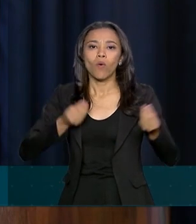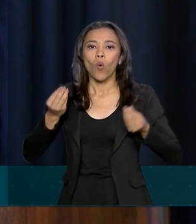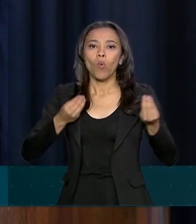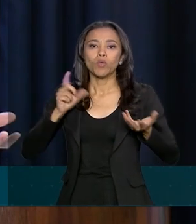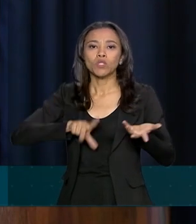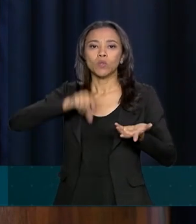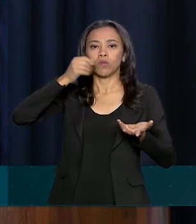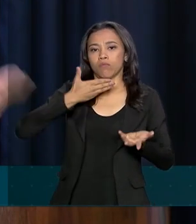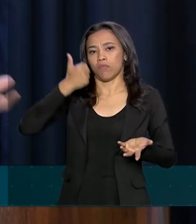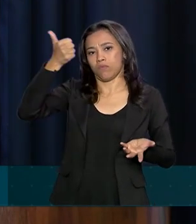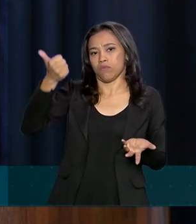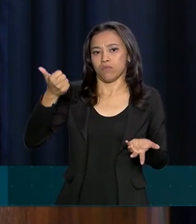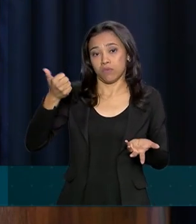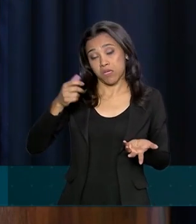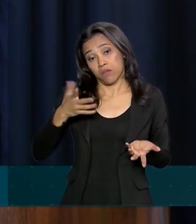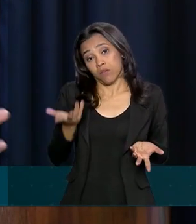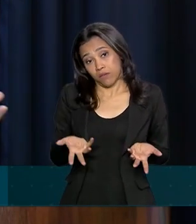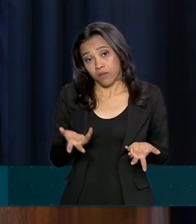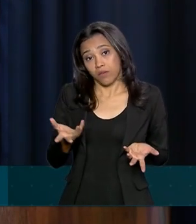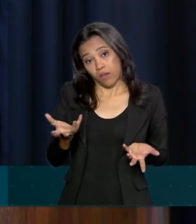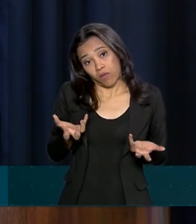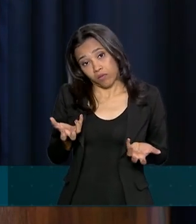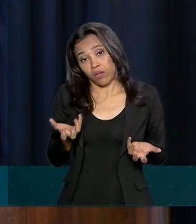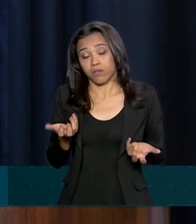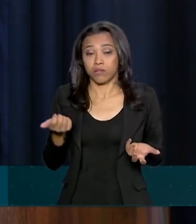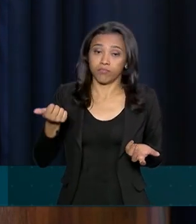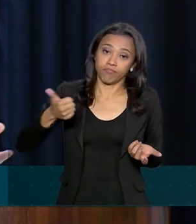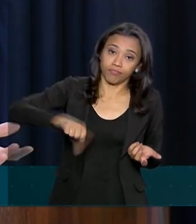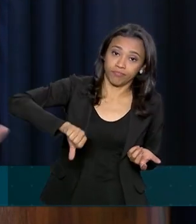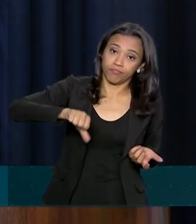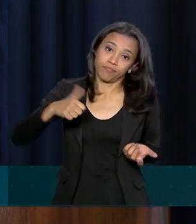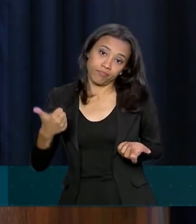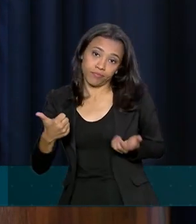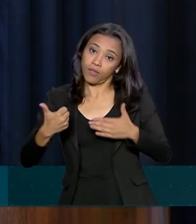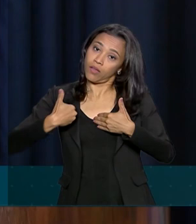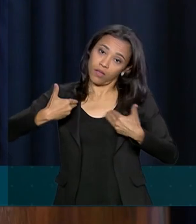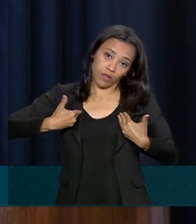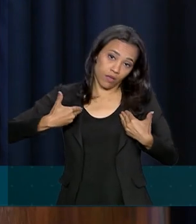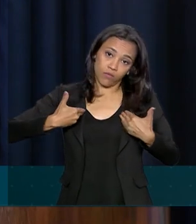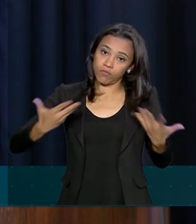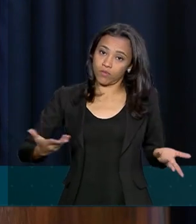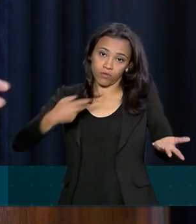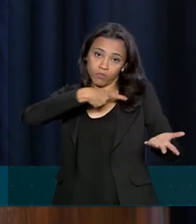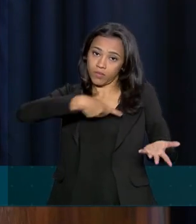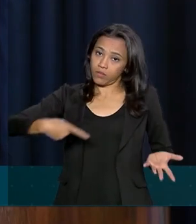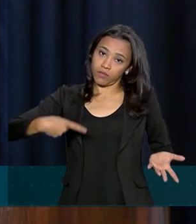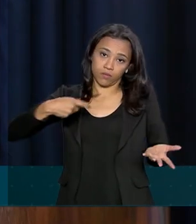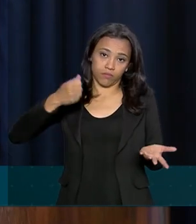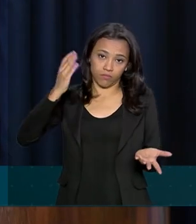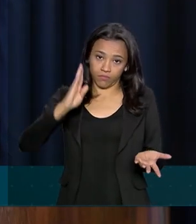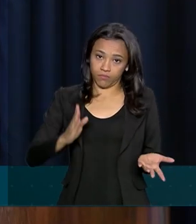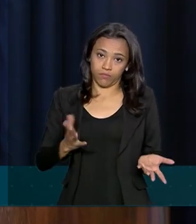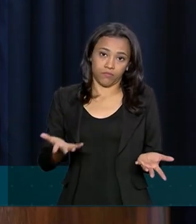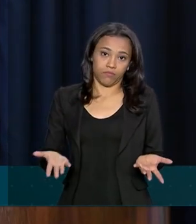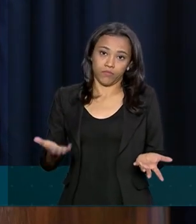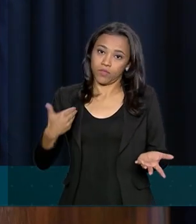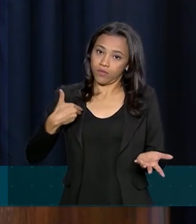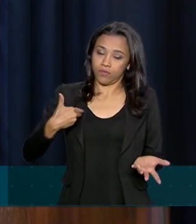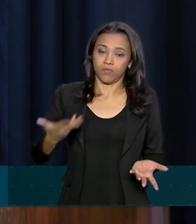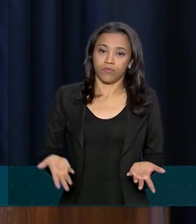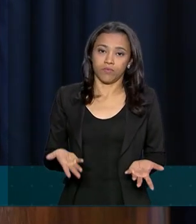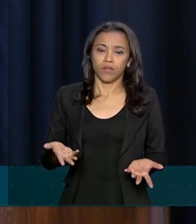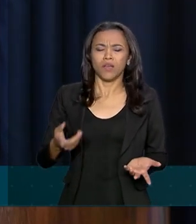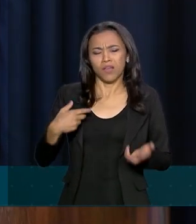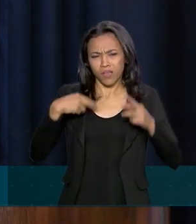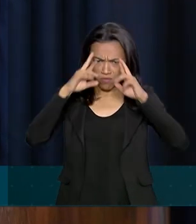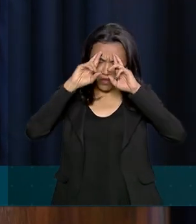E quer queiram, quer não, né, dê azar ou não, eu sou o presidente da República. jamais esperava estar aqui. Eu acho, com todo respeito a